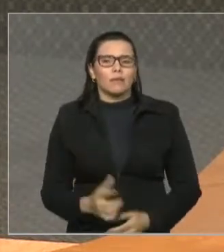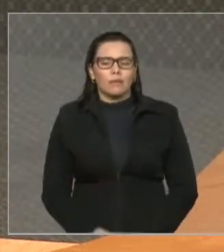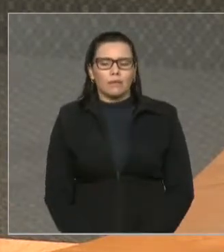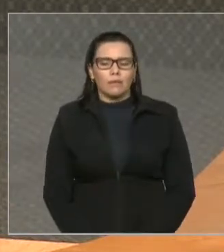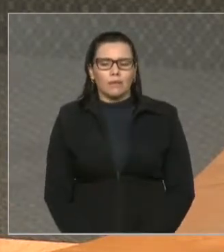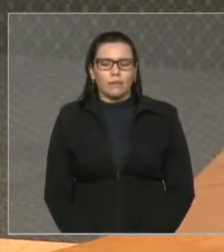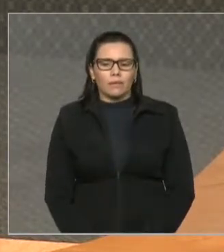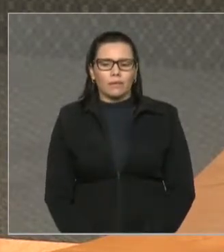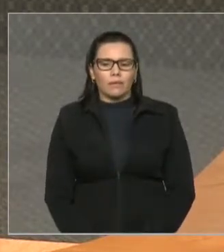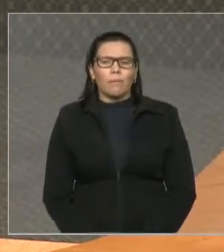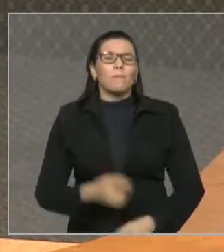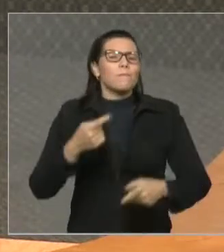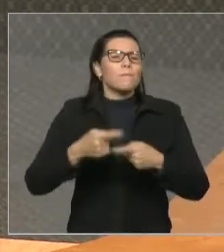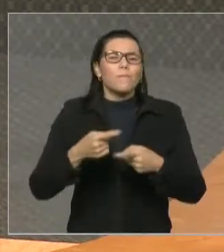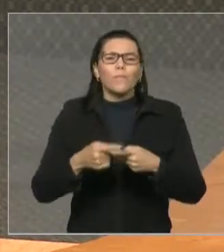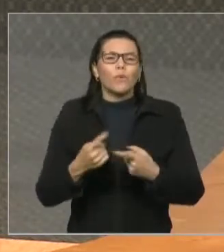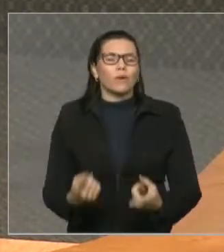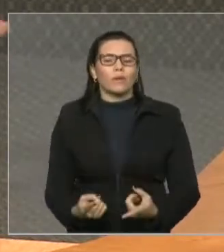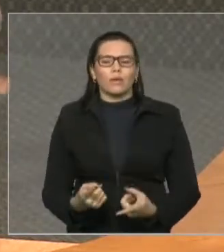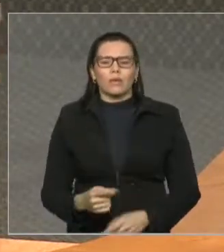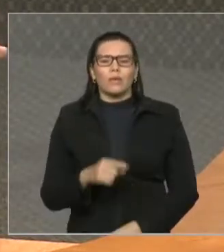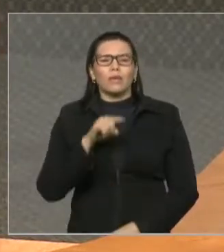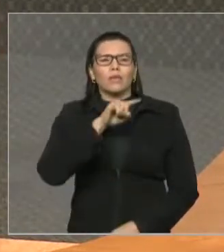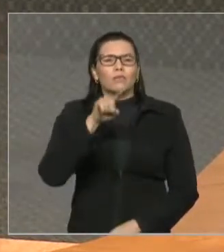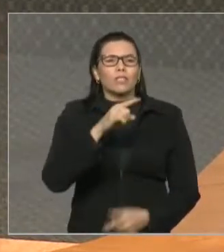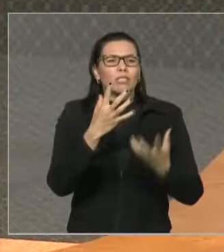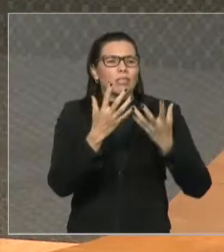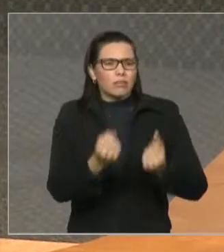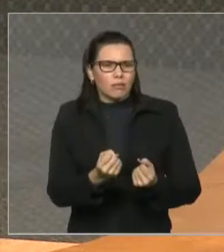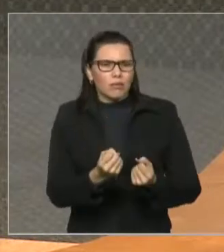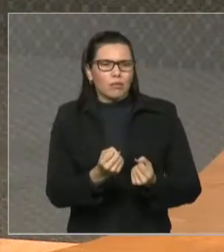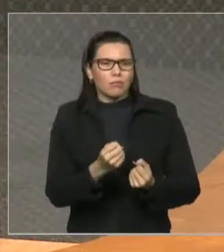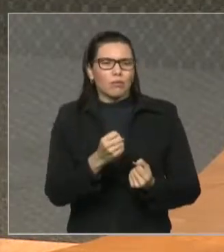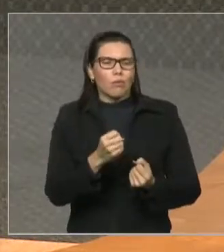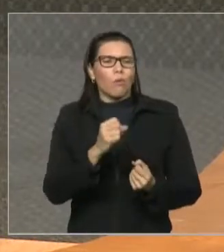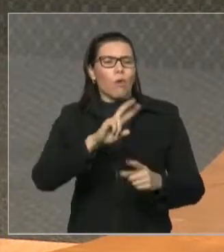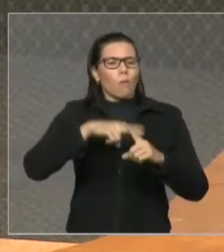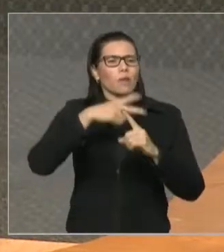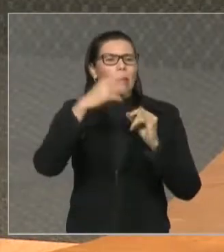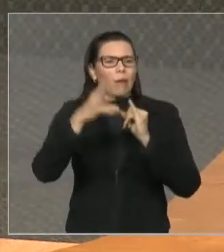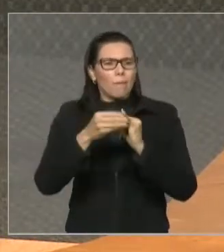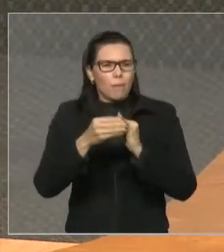O porquê ser a favor do aumento de impostos?